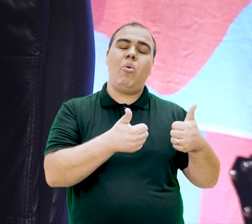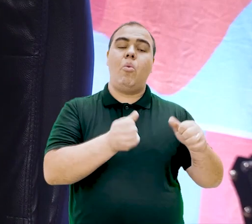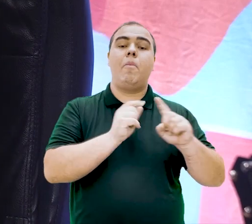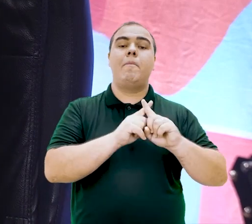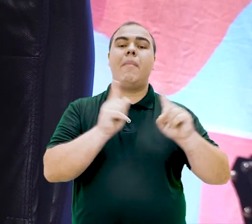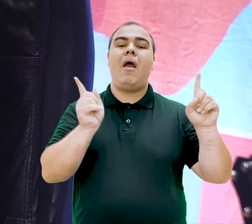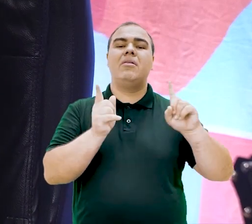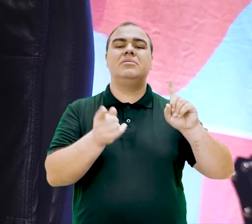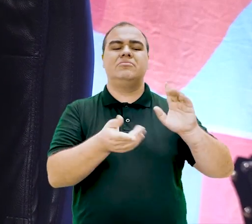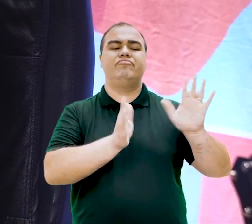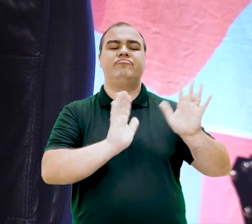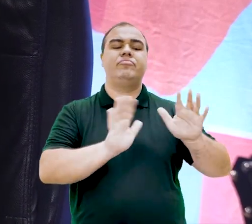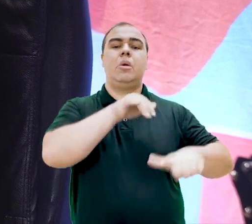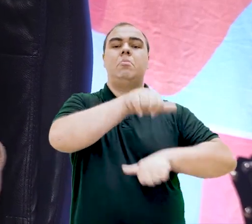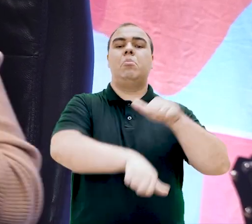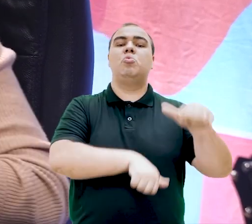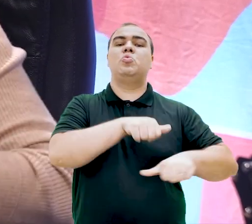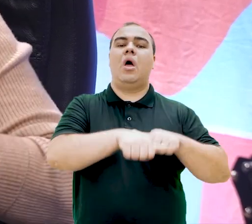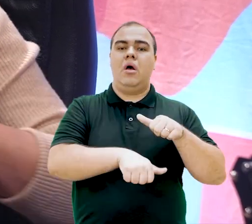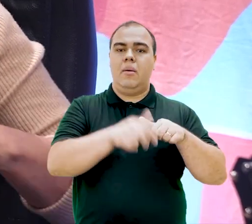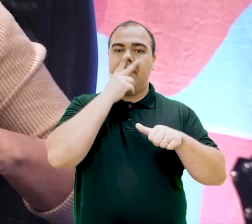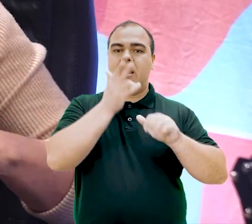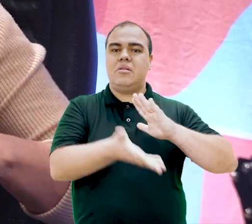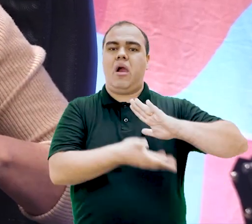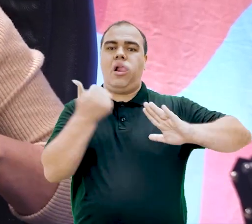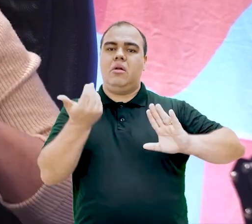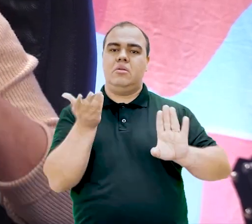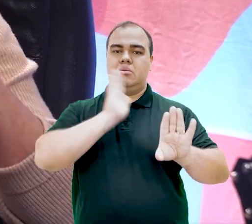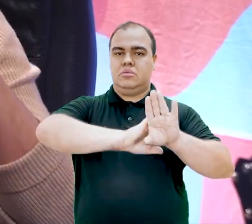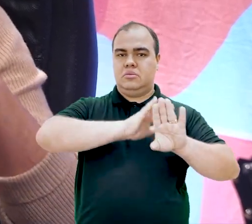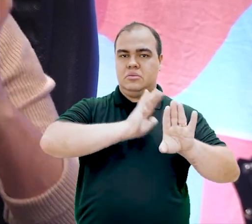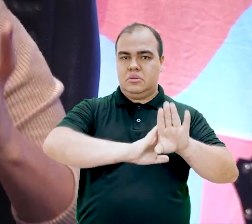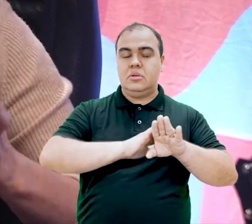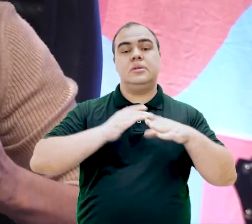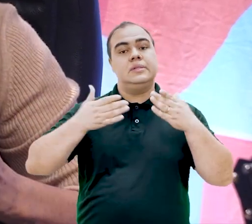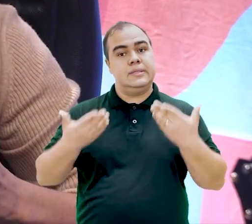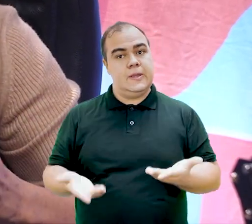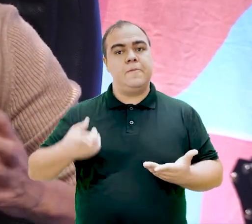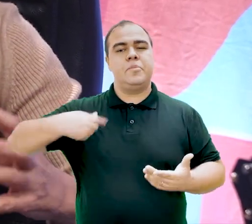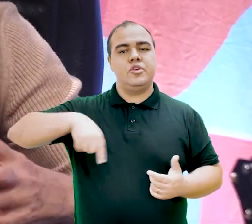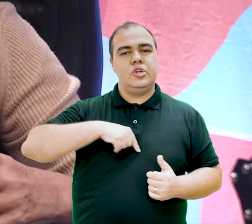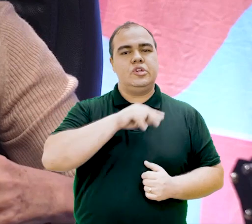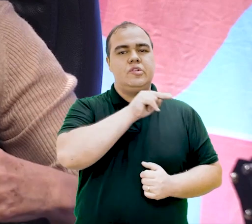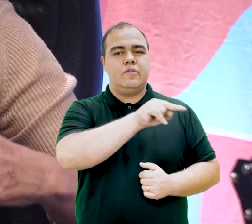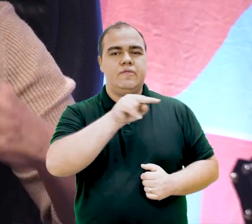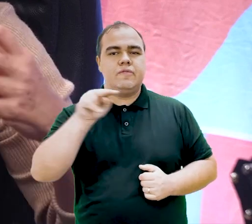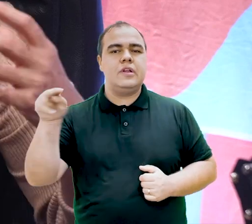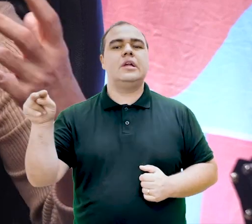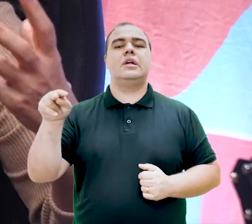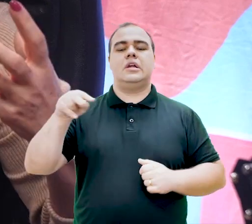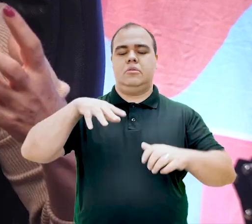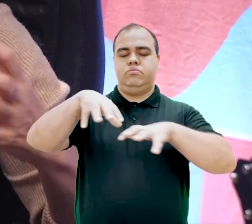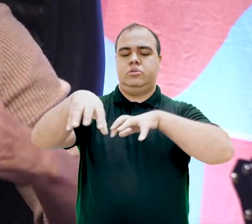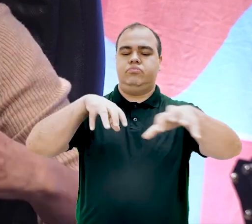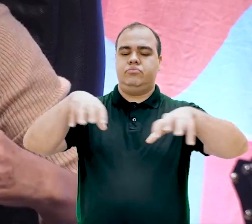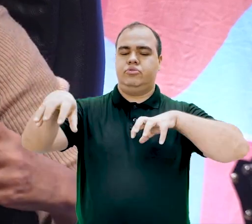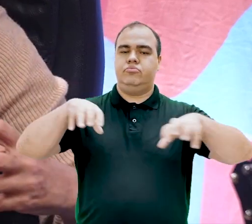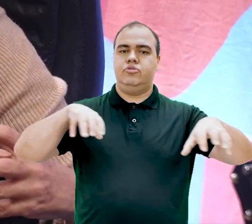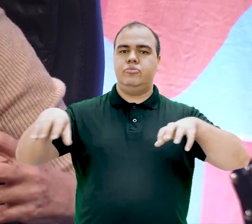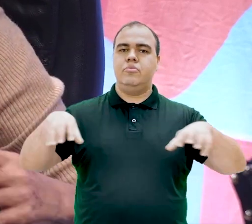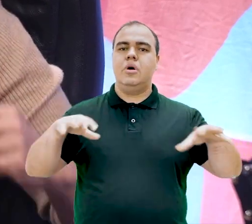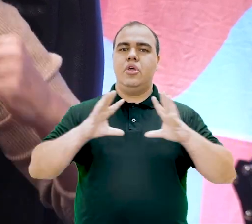que a gente desrevestimento o que era um revestimento foi tirado Então aldeavam os índios e aí Nascem os aldeamentos